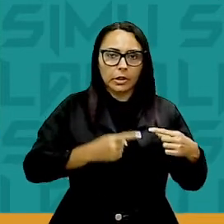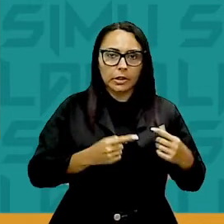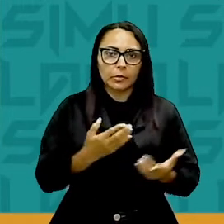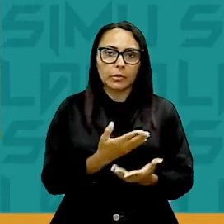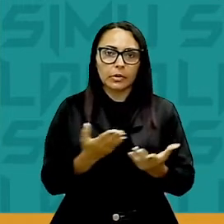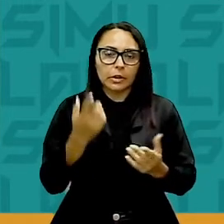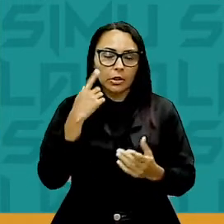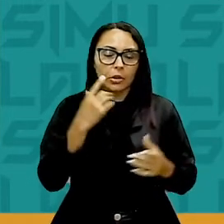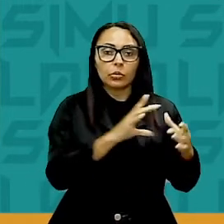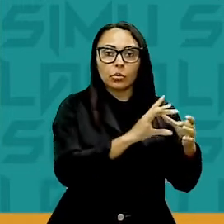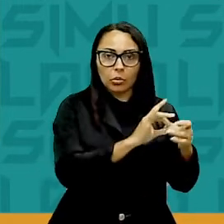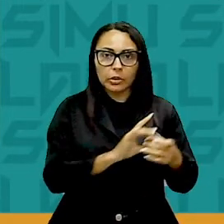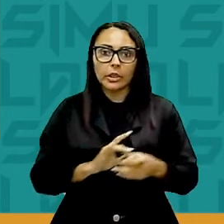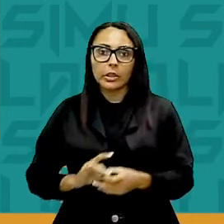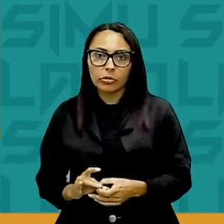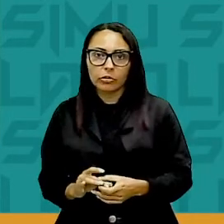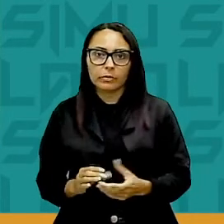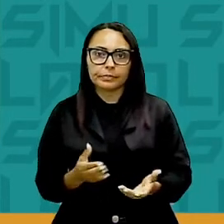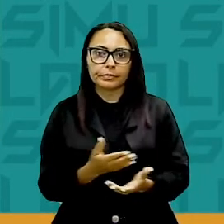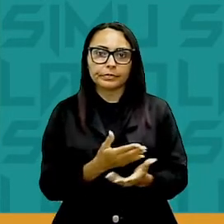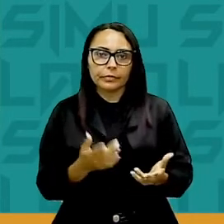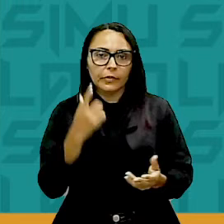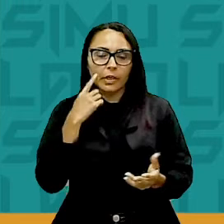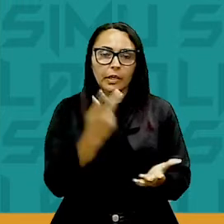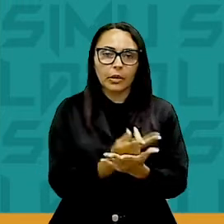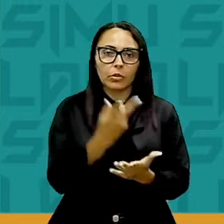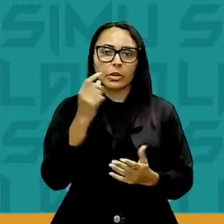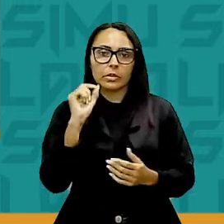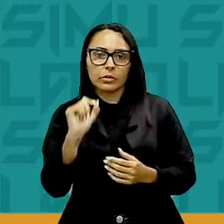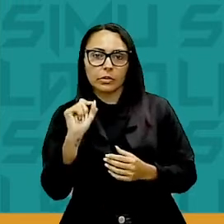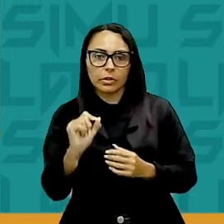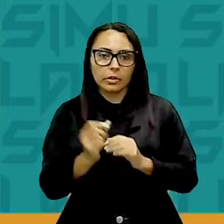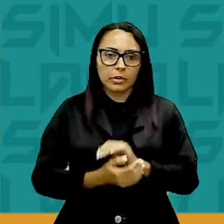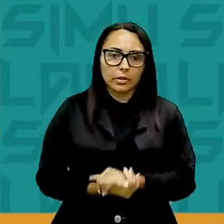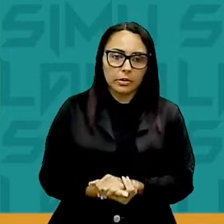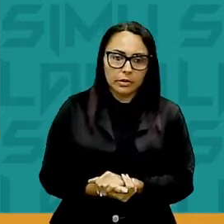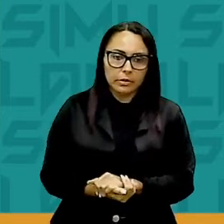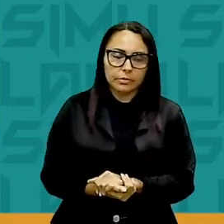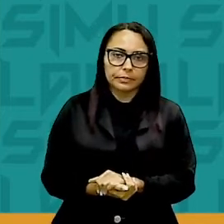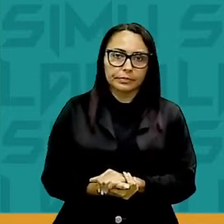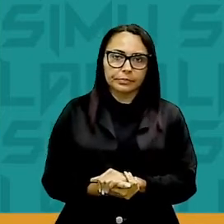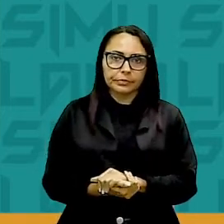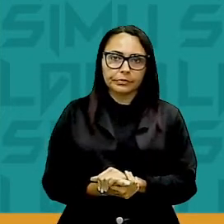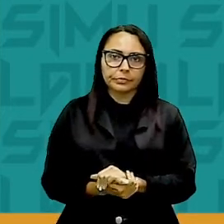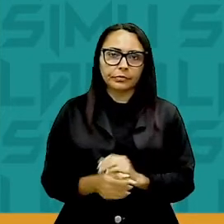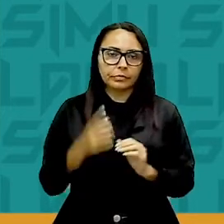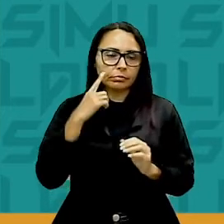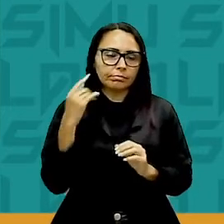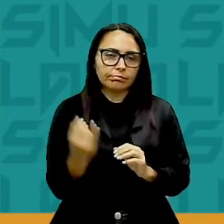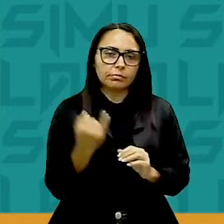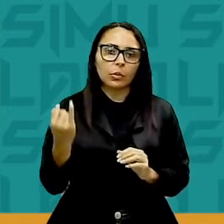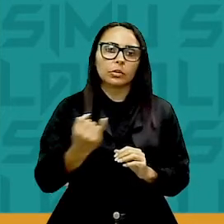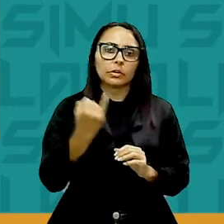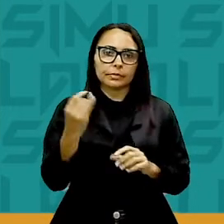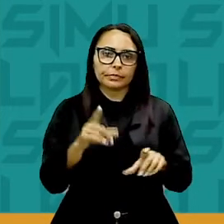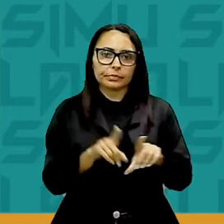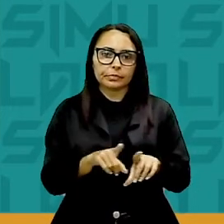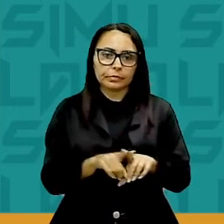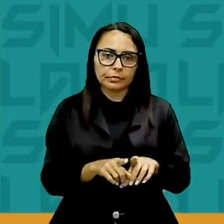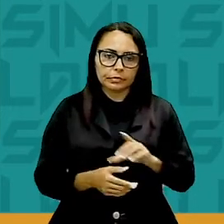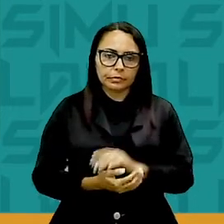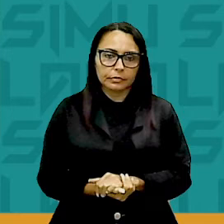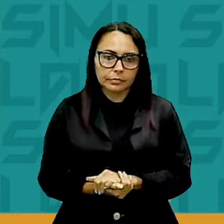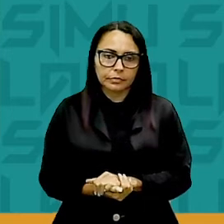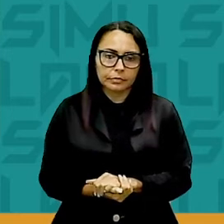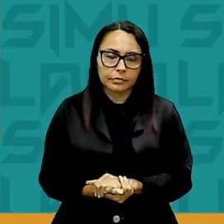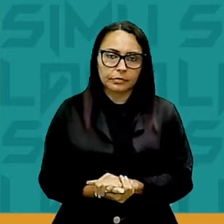Nesse contexto do poder, o que é que acontece? Uma coisa essencial quando se fala sobre